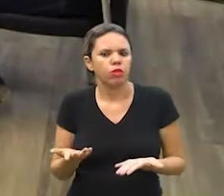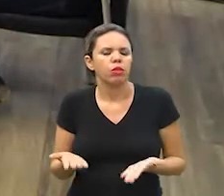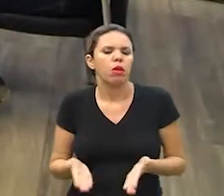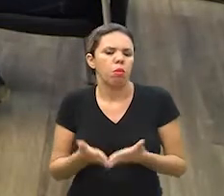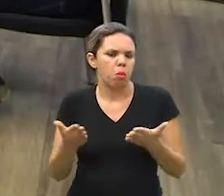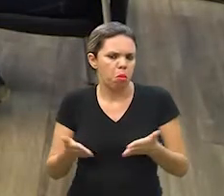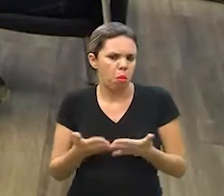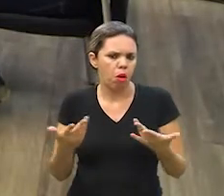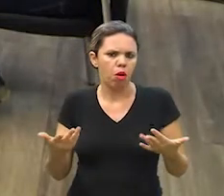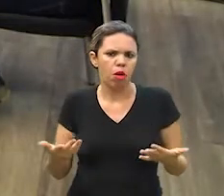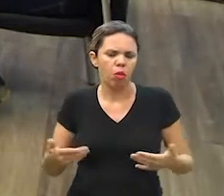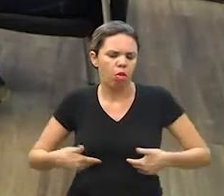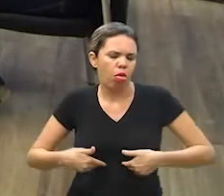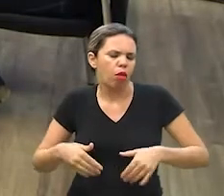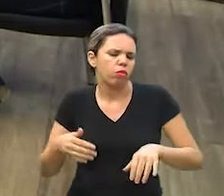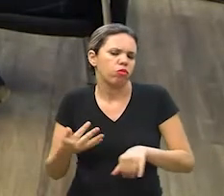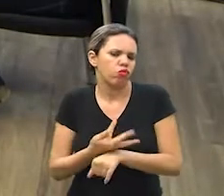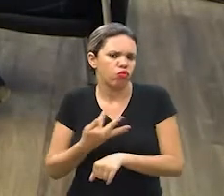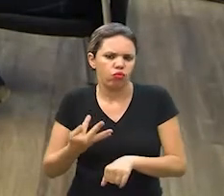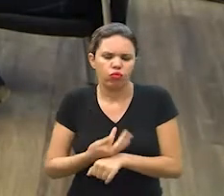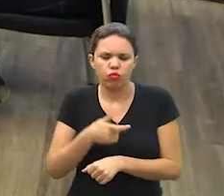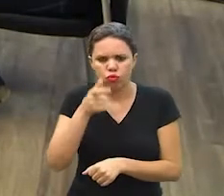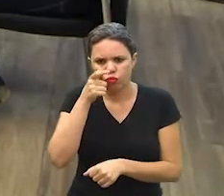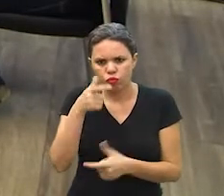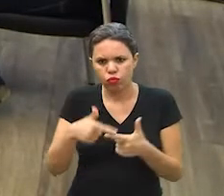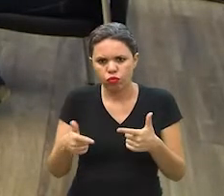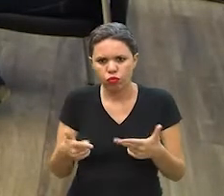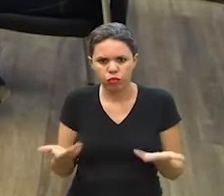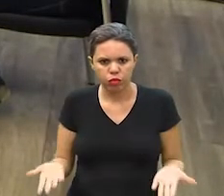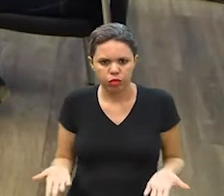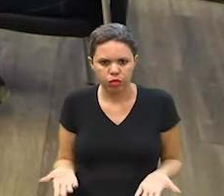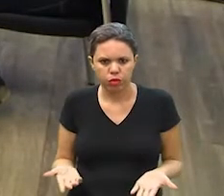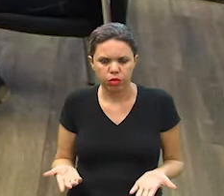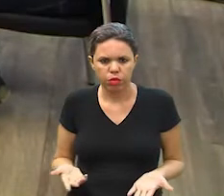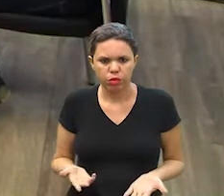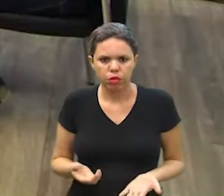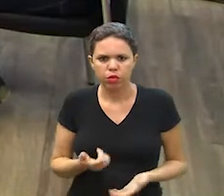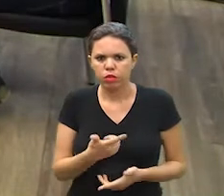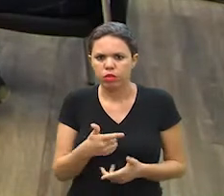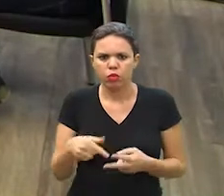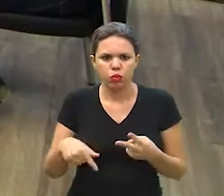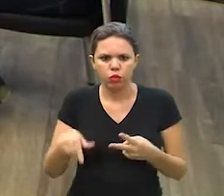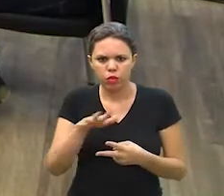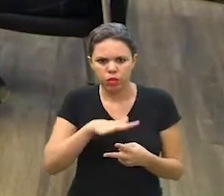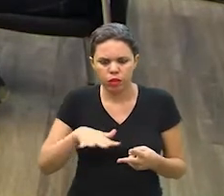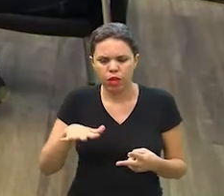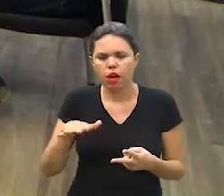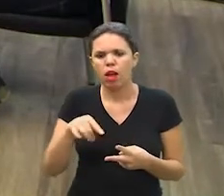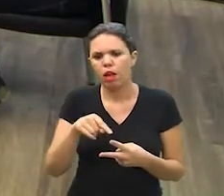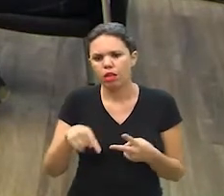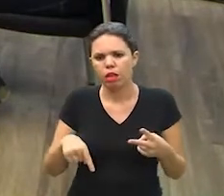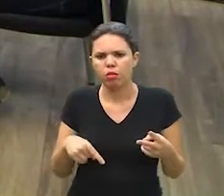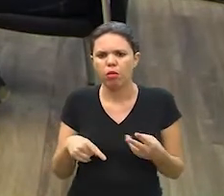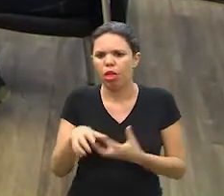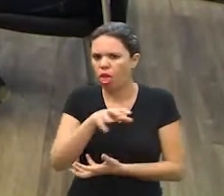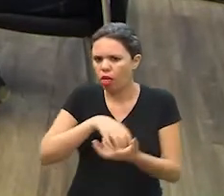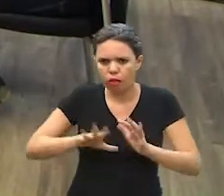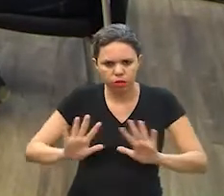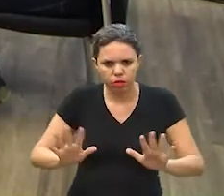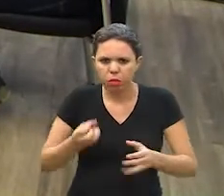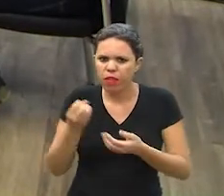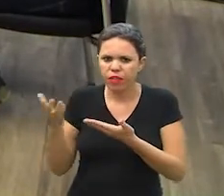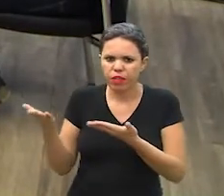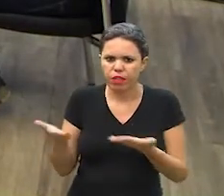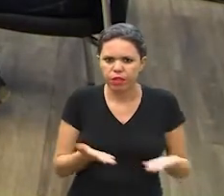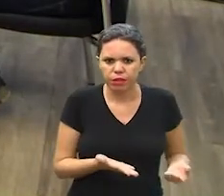vulnerabilidade social. Como é que o senhor tem acompanhado essa situação sem que essas 2 áreas entrem em conflito?